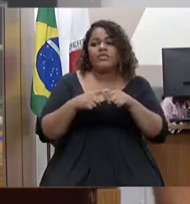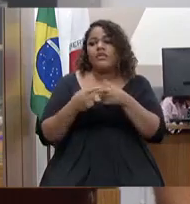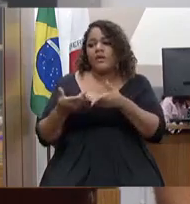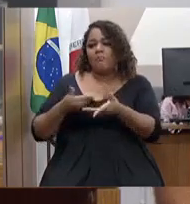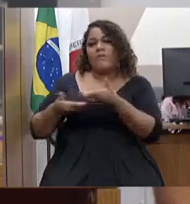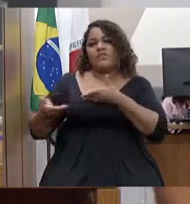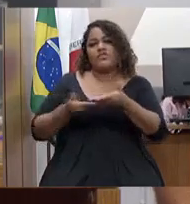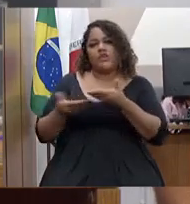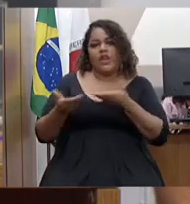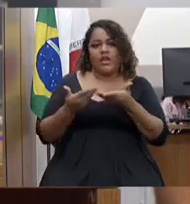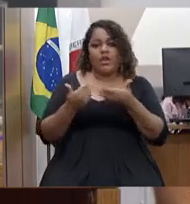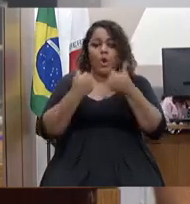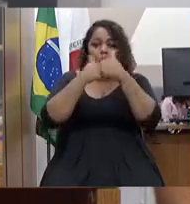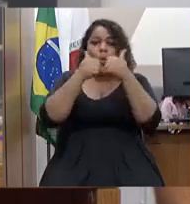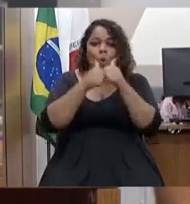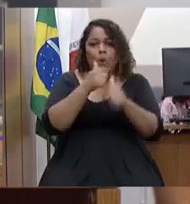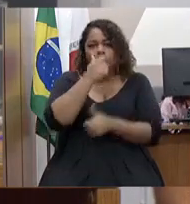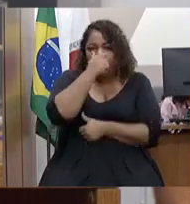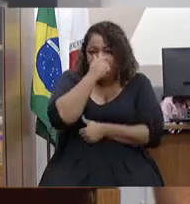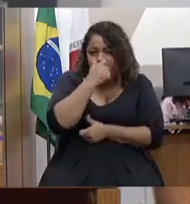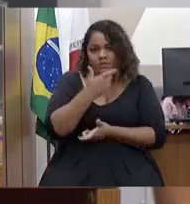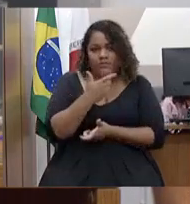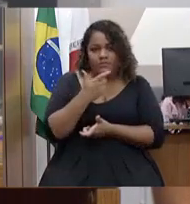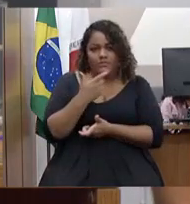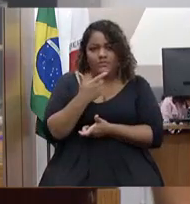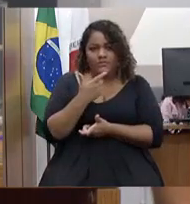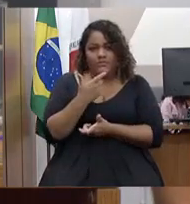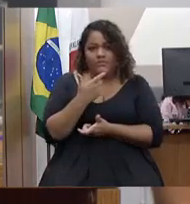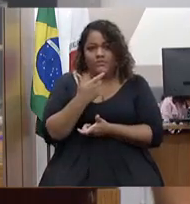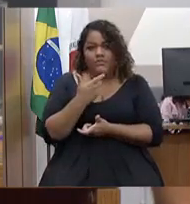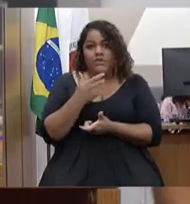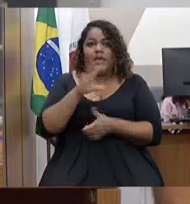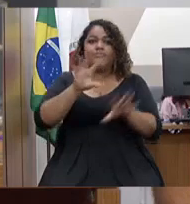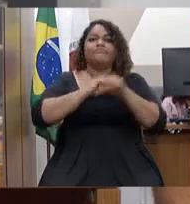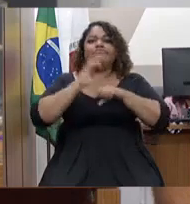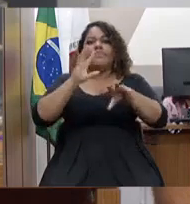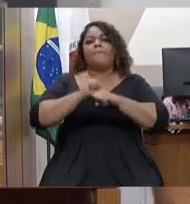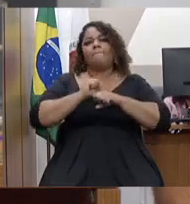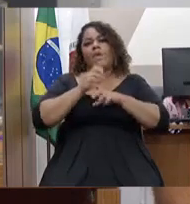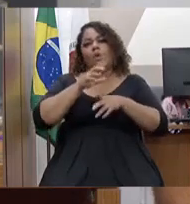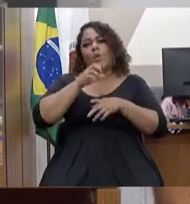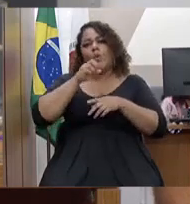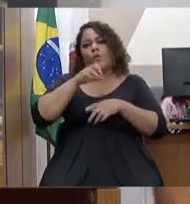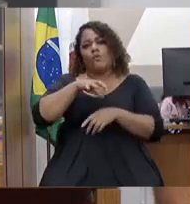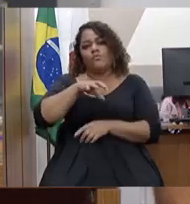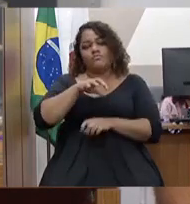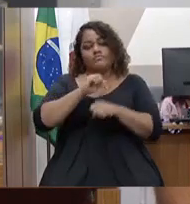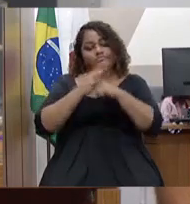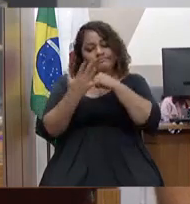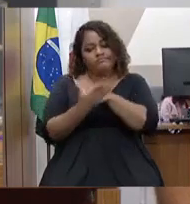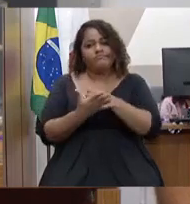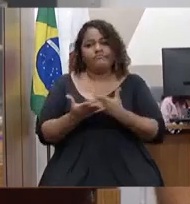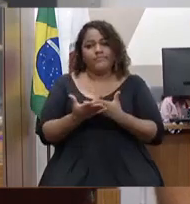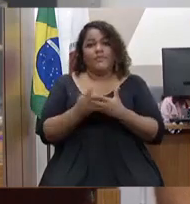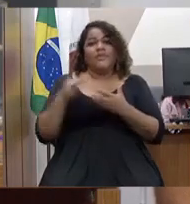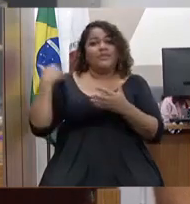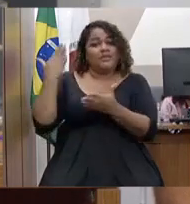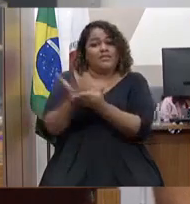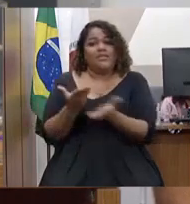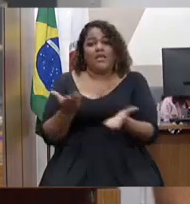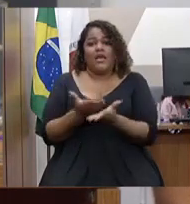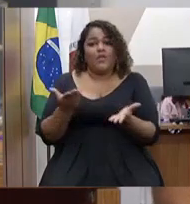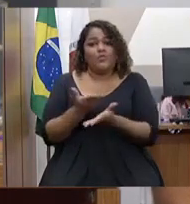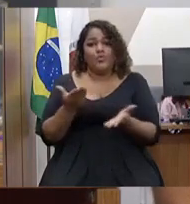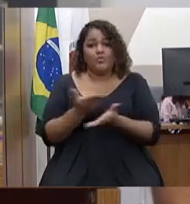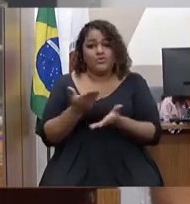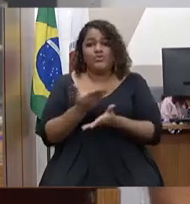então não se teve política para preservar a vida e hoje os trabalhadores ainda estão com sequelas da covid nós estamos debatendo aí a questão da